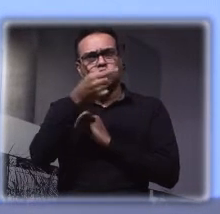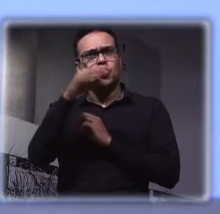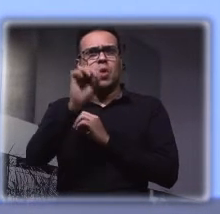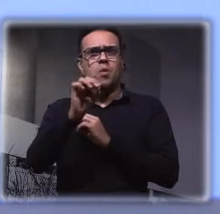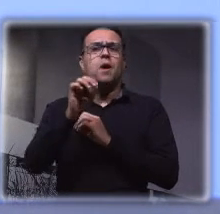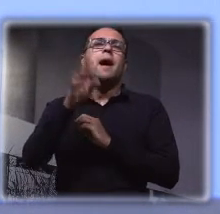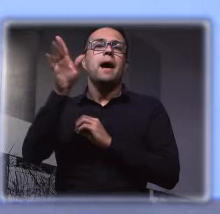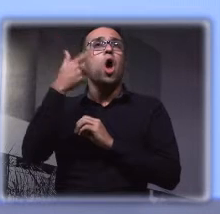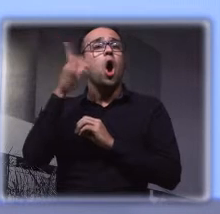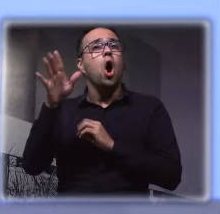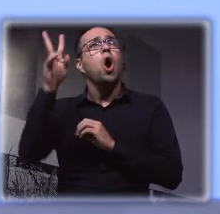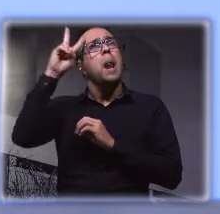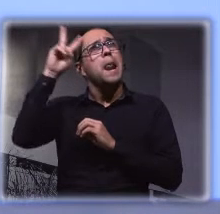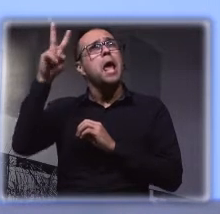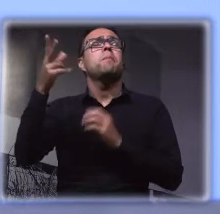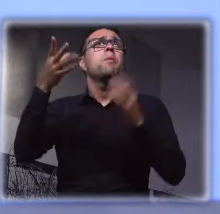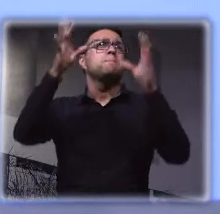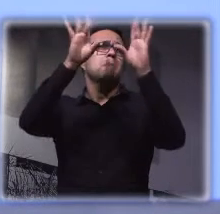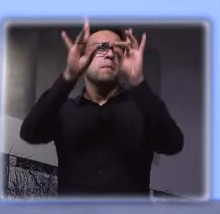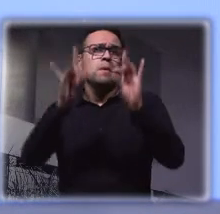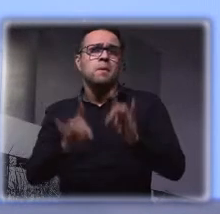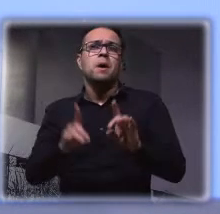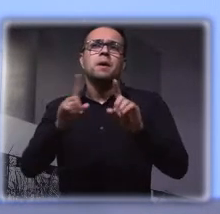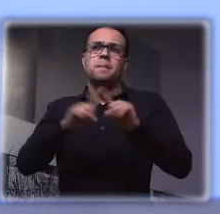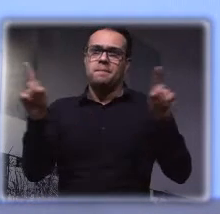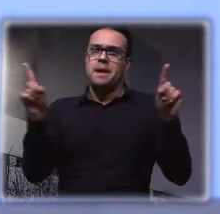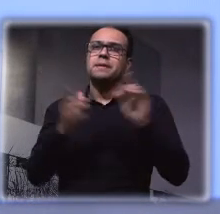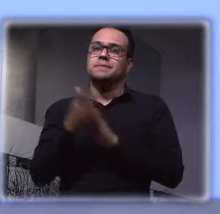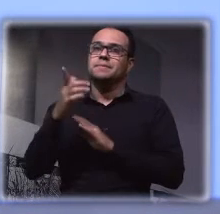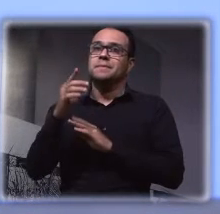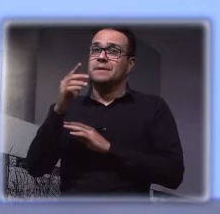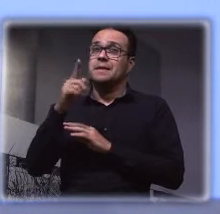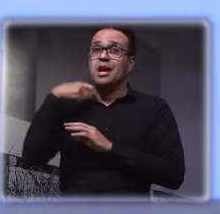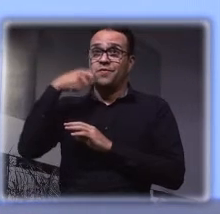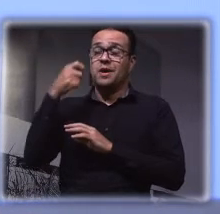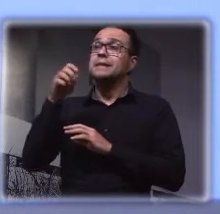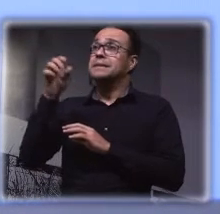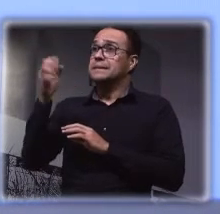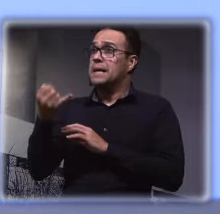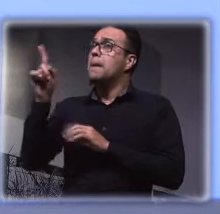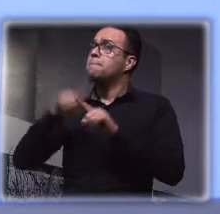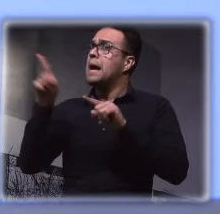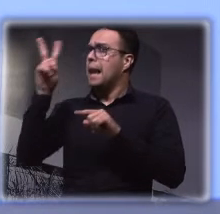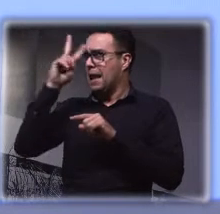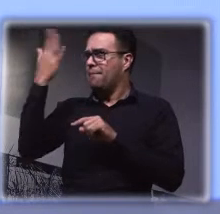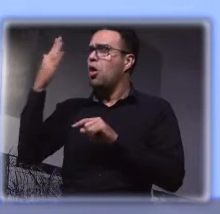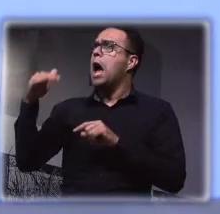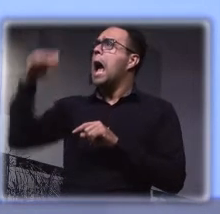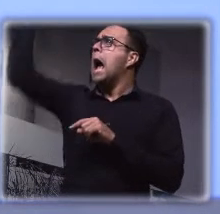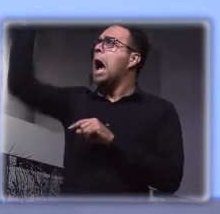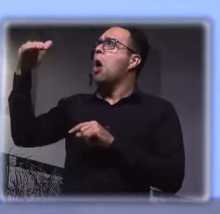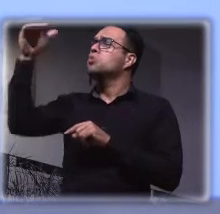a Dona Maria descreve o que ela lembra do João. Mas então a defensora pergunta, sim, mas a senhora falou que ele era alto. Alto